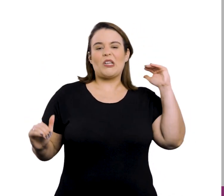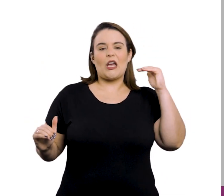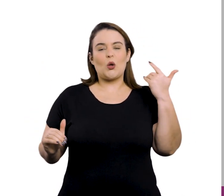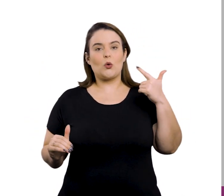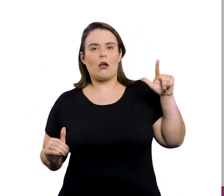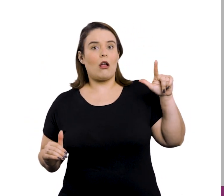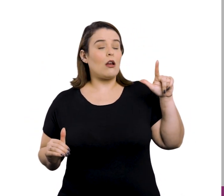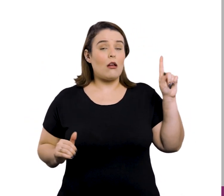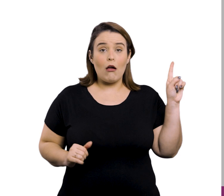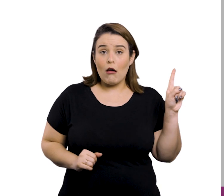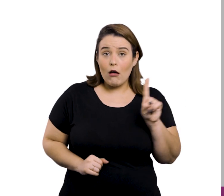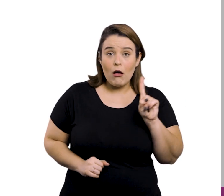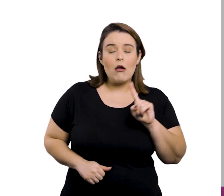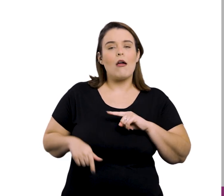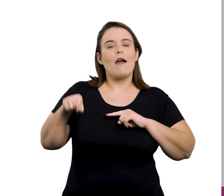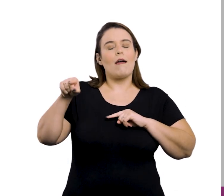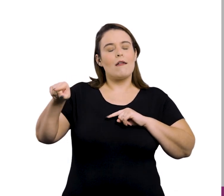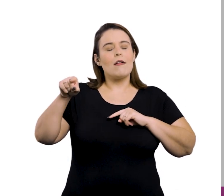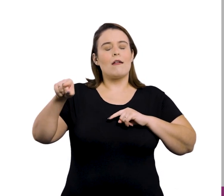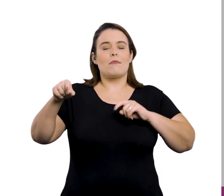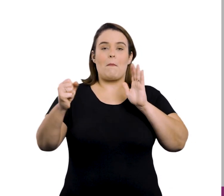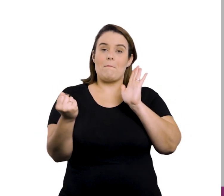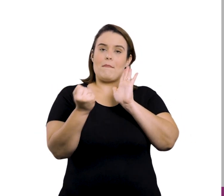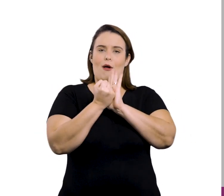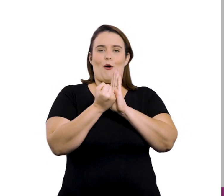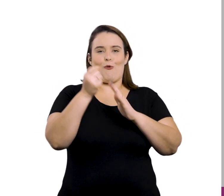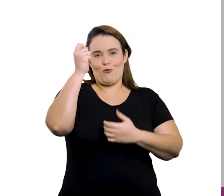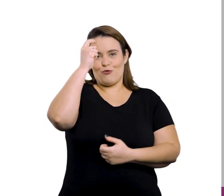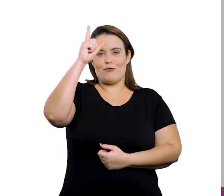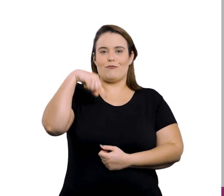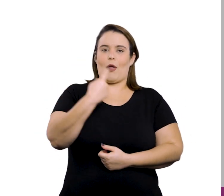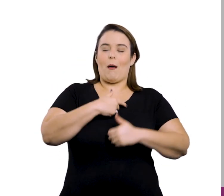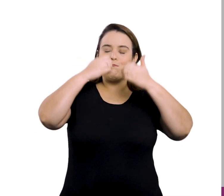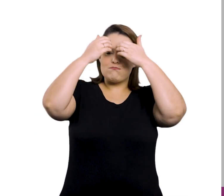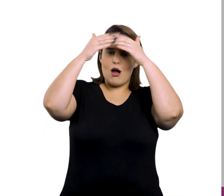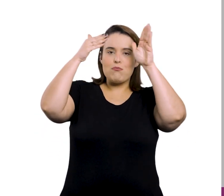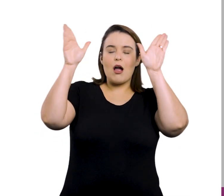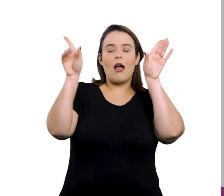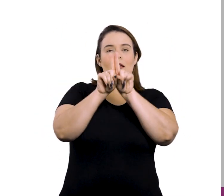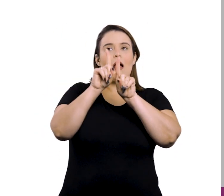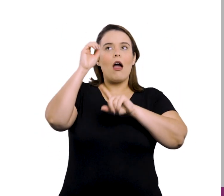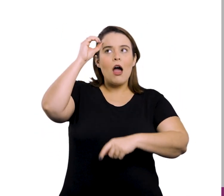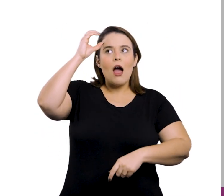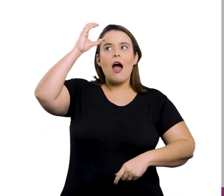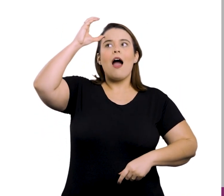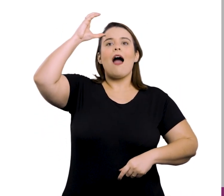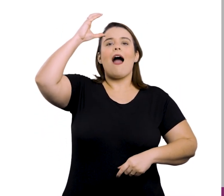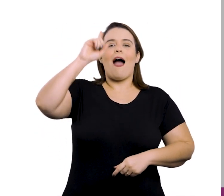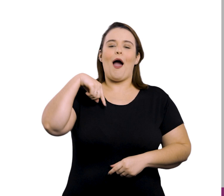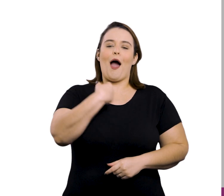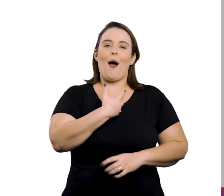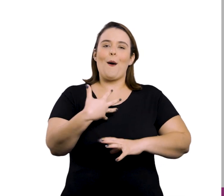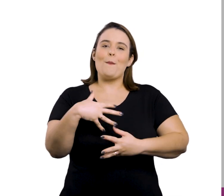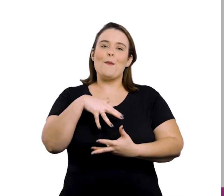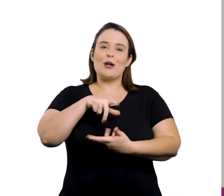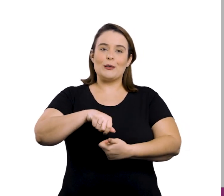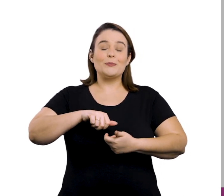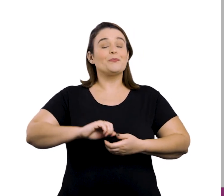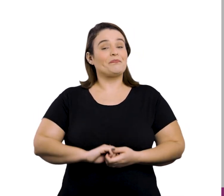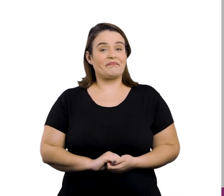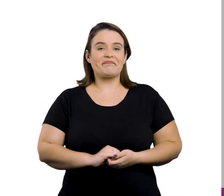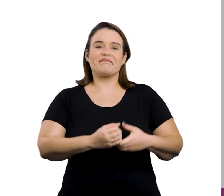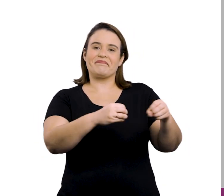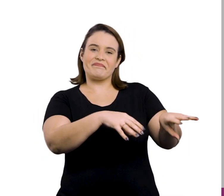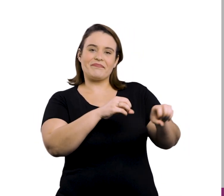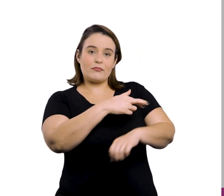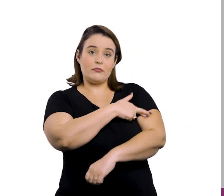Pelo contrário, elas ampliam nosso marco cultural e nossa compreensão do mundo em que vivemos. Assim, o ensino religioso